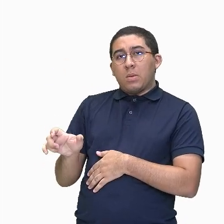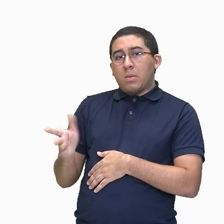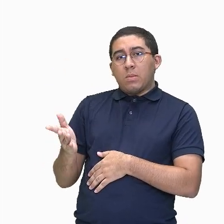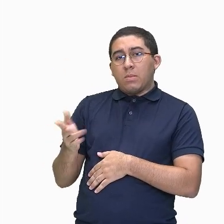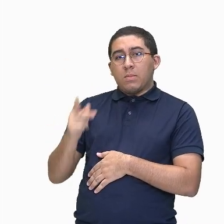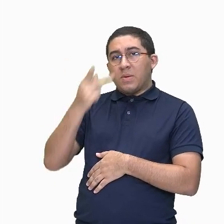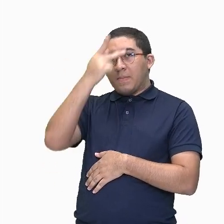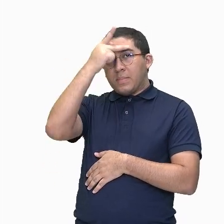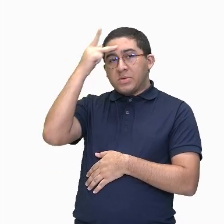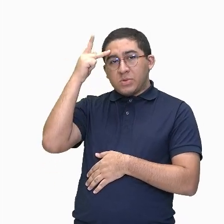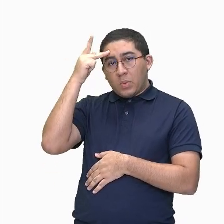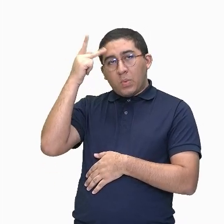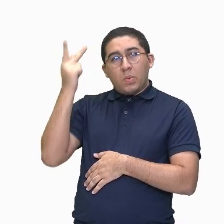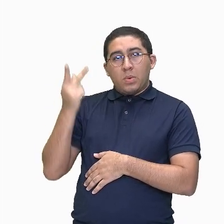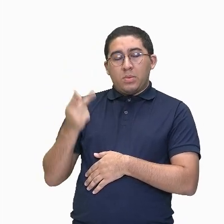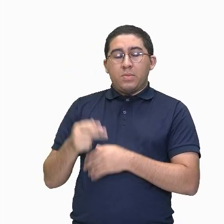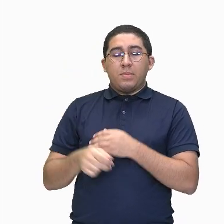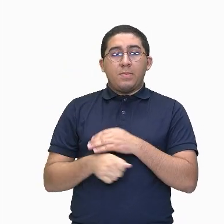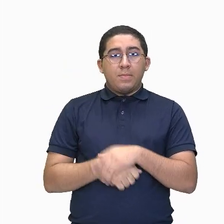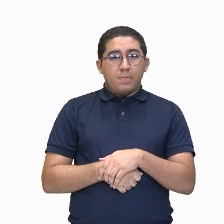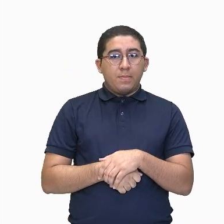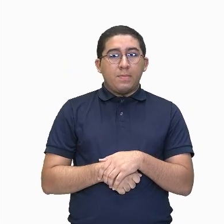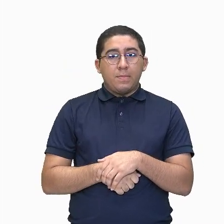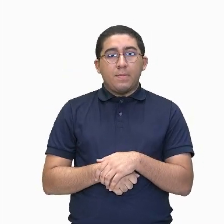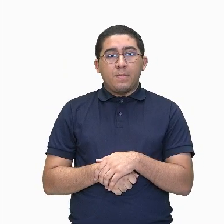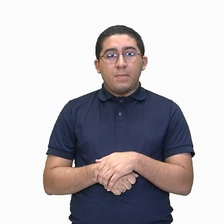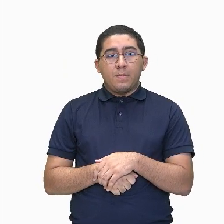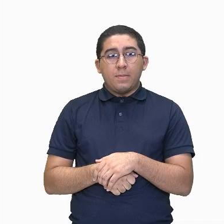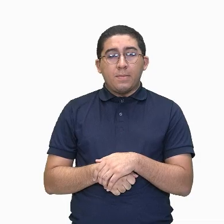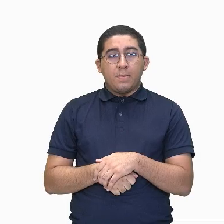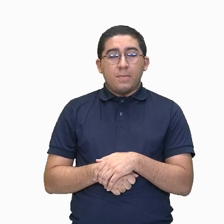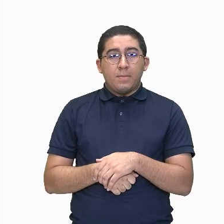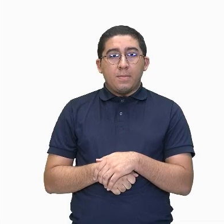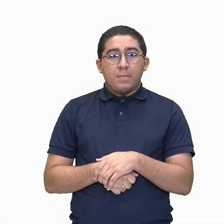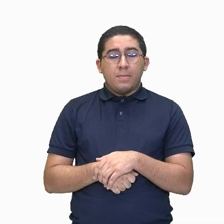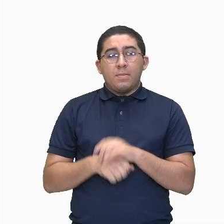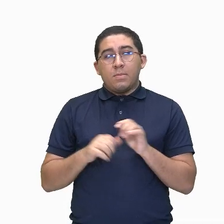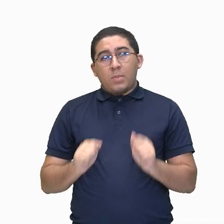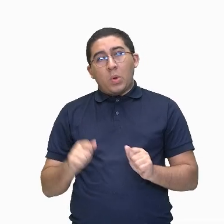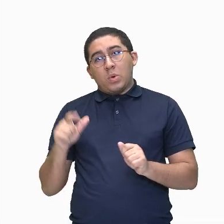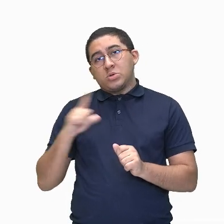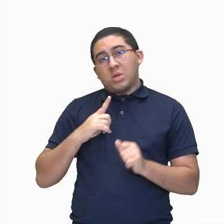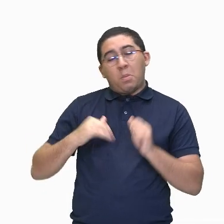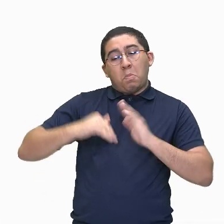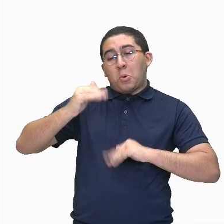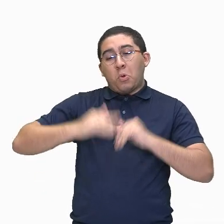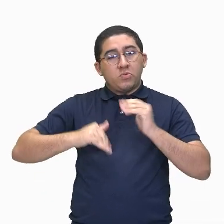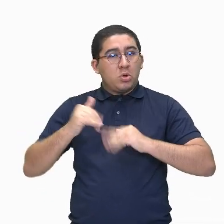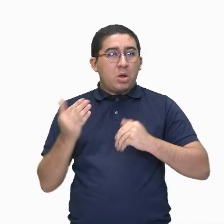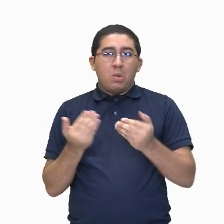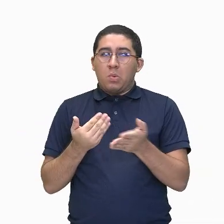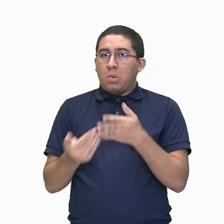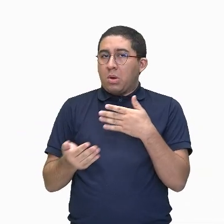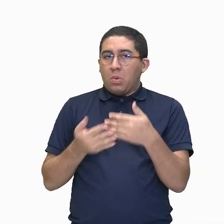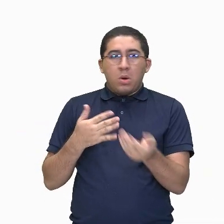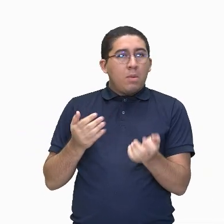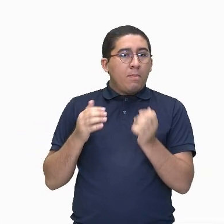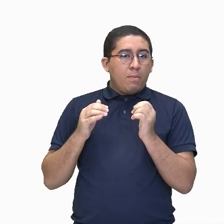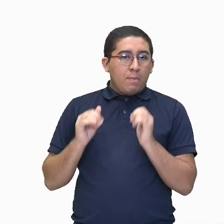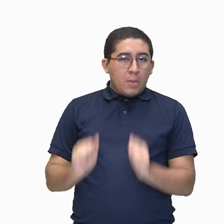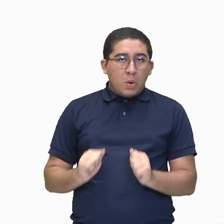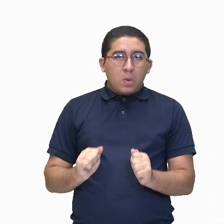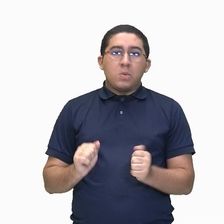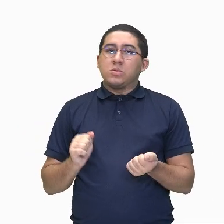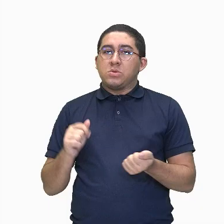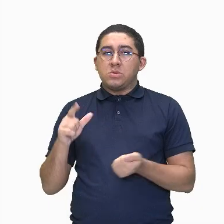vocês viram, pescador, né? Pode ser o presidente da comunidade, pode ser um professor, pode ser o diretor de uma escola,